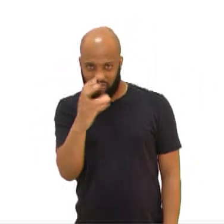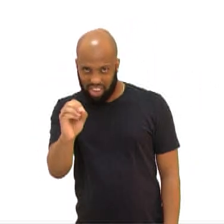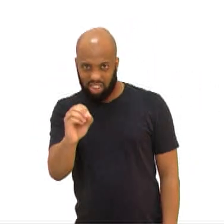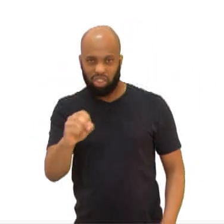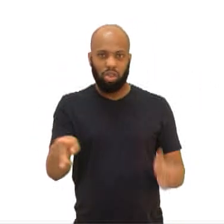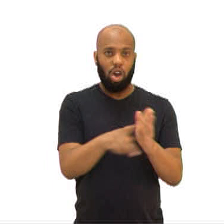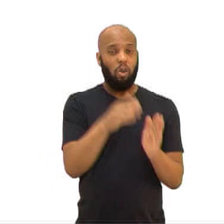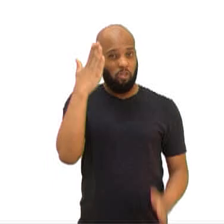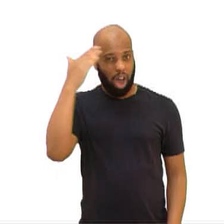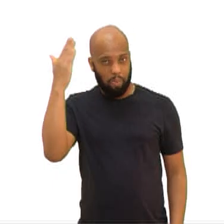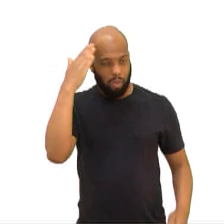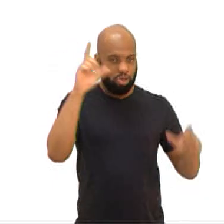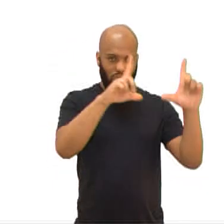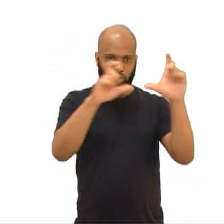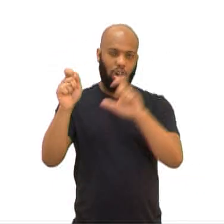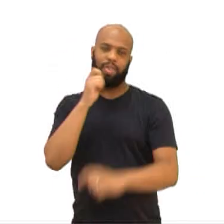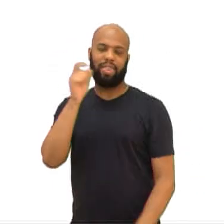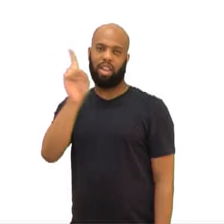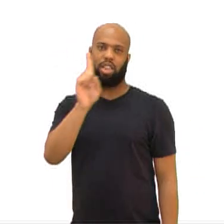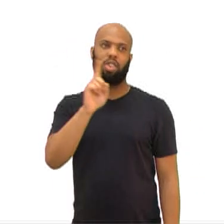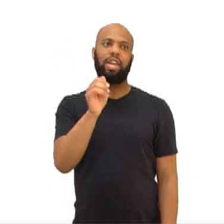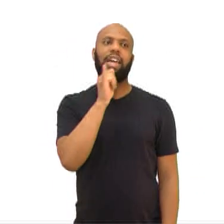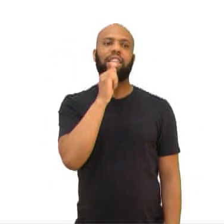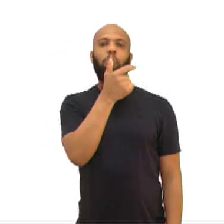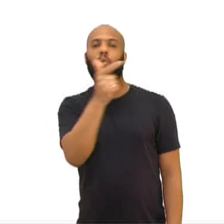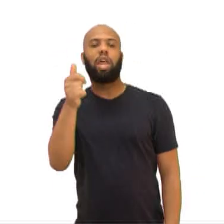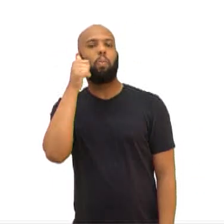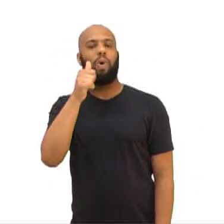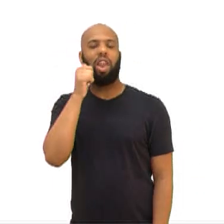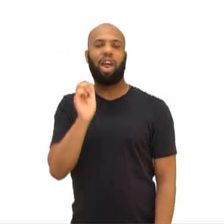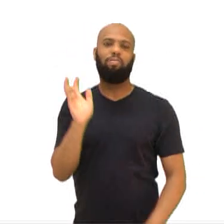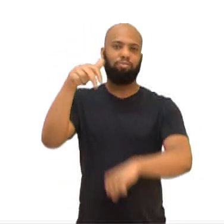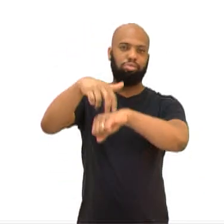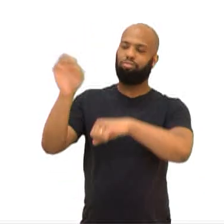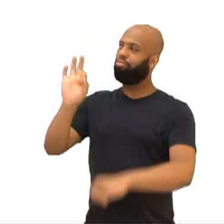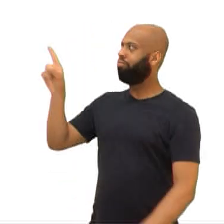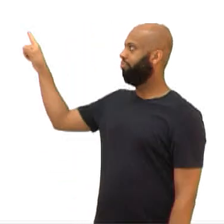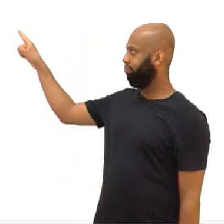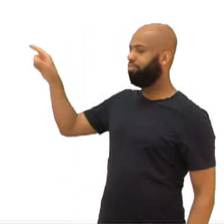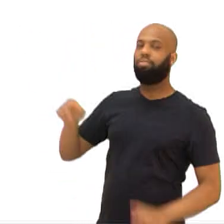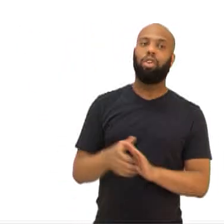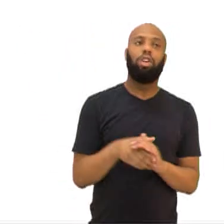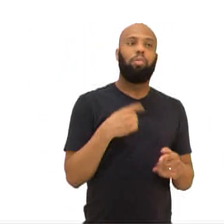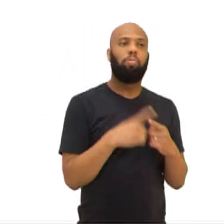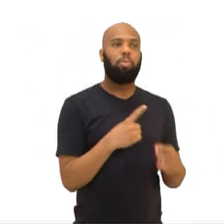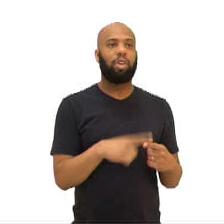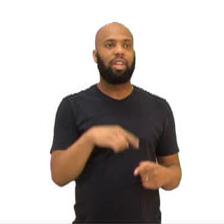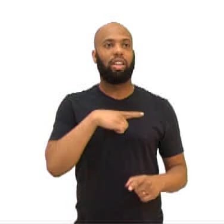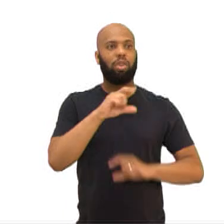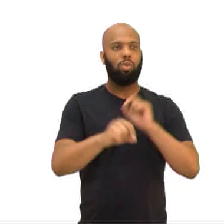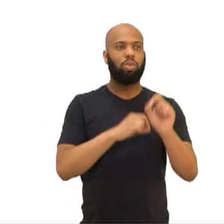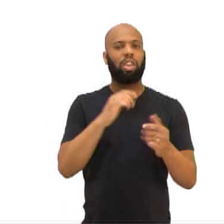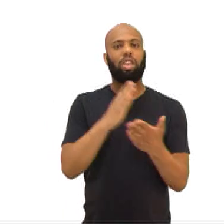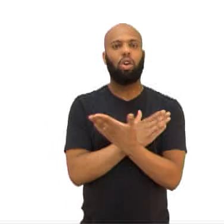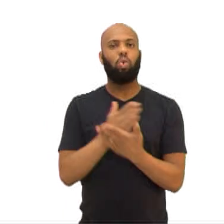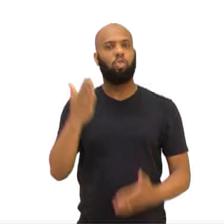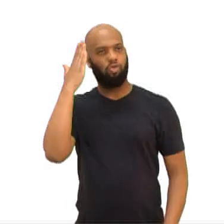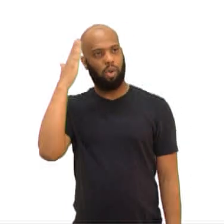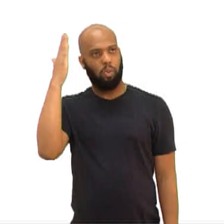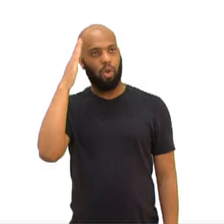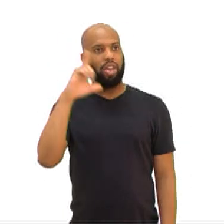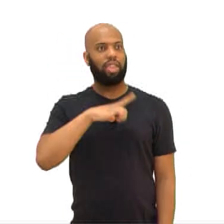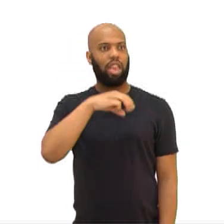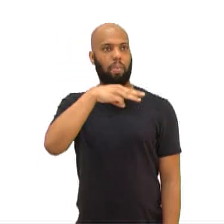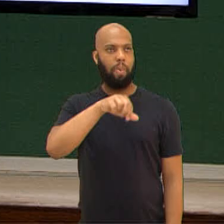estava tão popular ainda. Por exemplo, não tem nenhuma das mulheres que estavam participando, que a gente pode chamar os bem conhecidos. O Mário